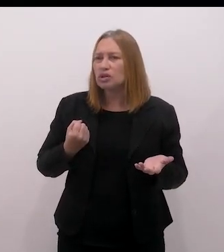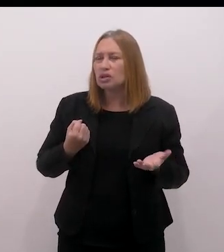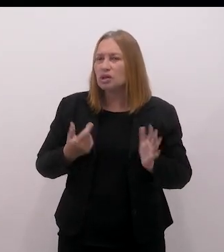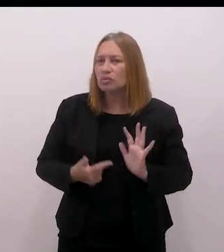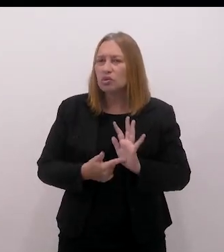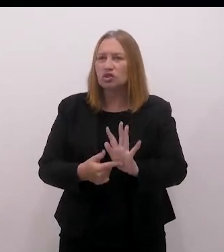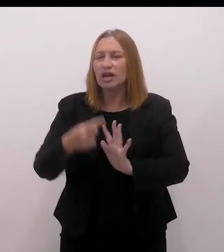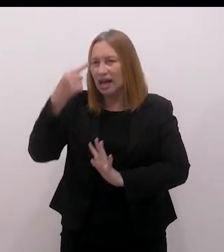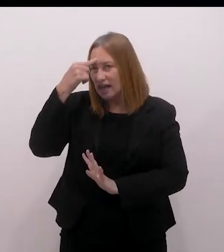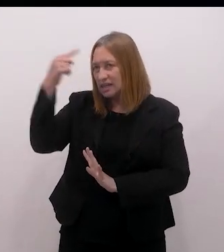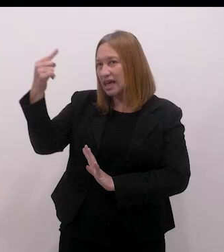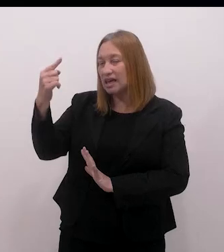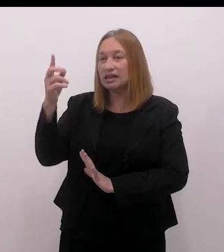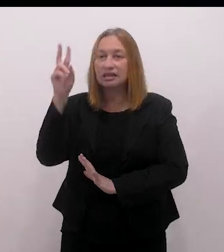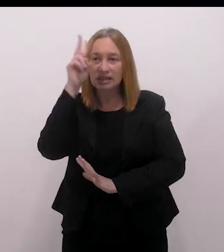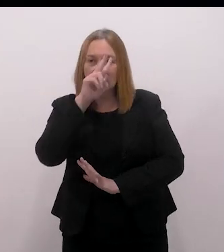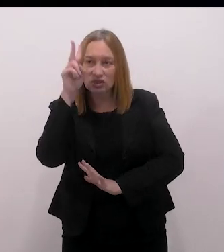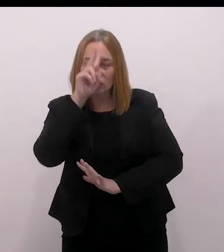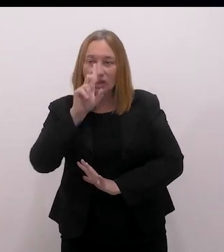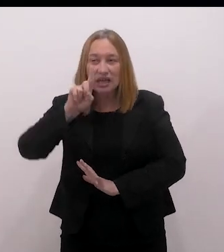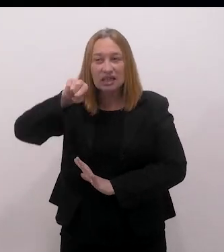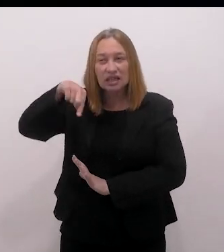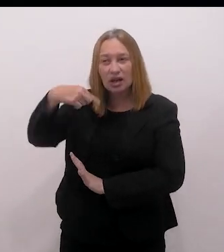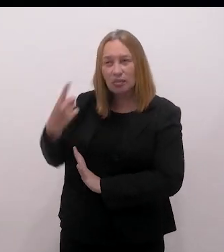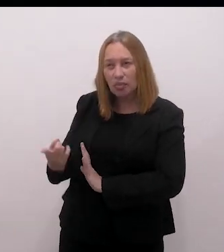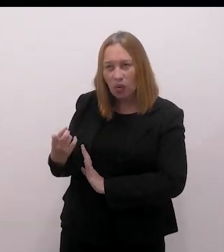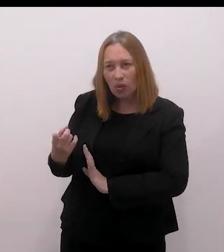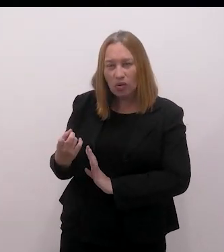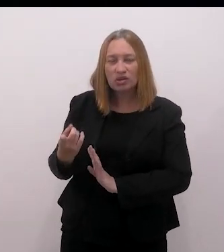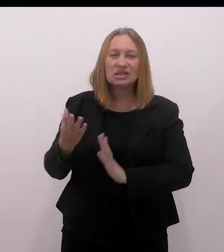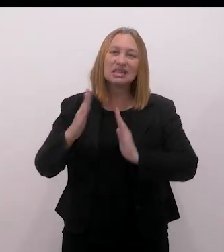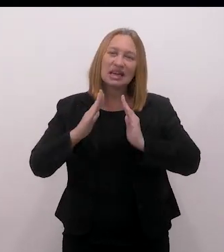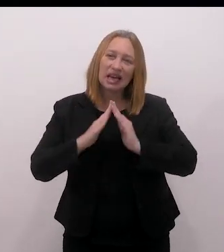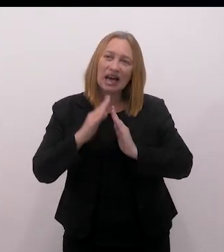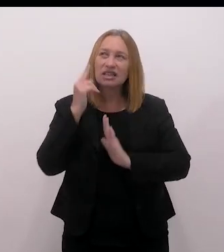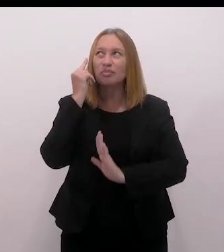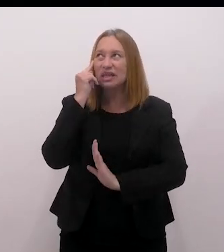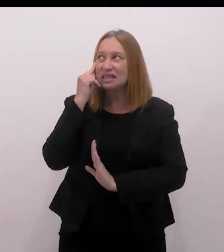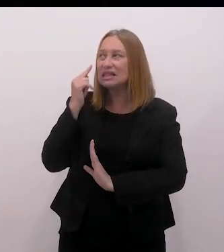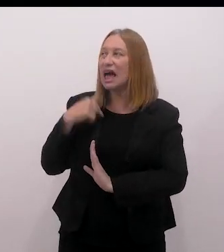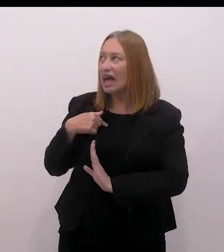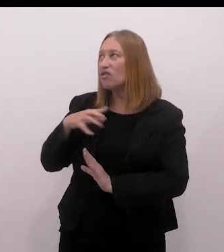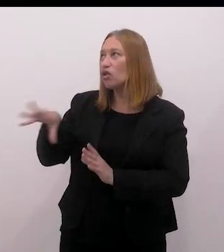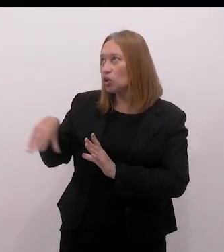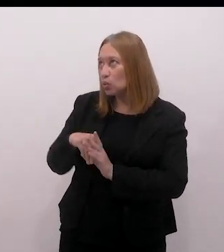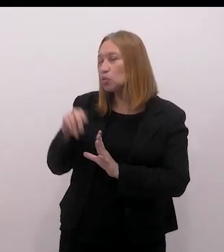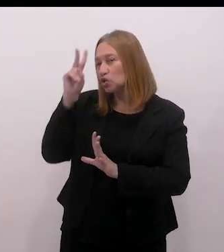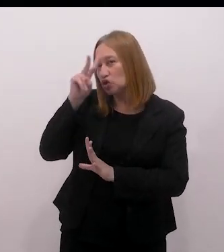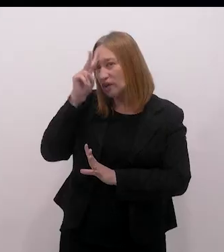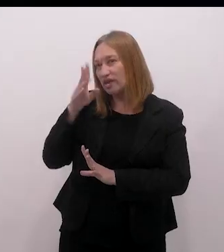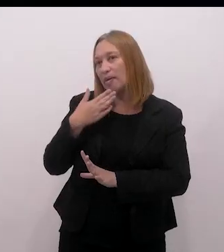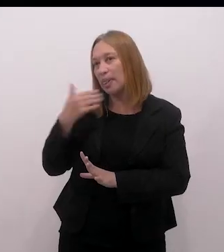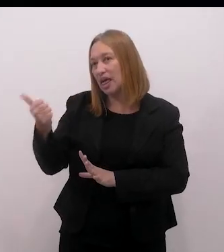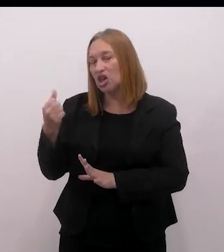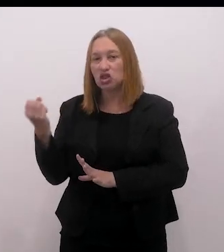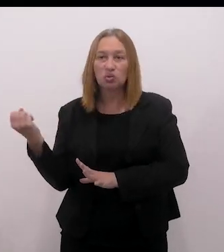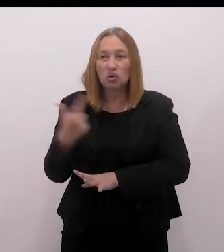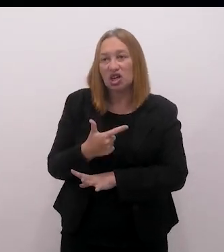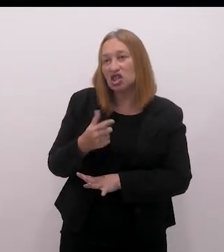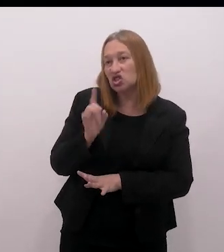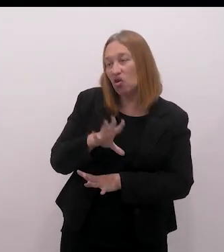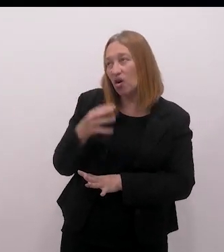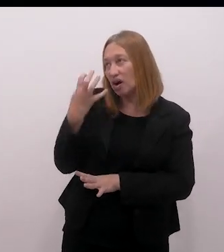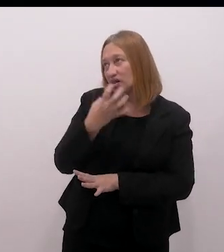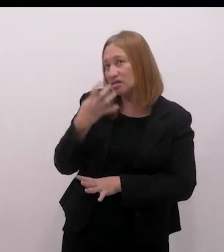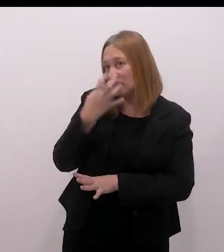vieram e eles trouxeram a ideia de eu botar uma história, né? Aí depois, quando eu estava assim em casa, pensando, não, vou botar uma história porque eu acho que vai